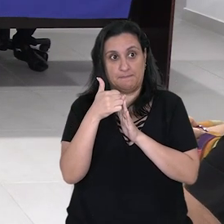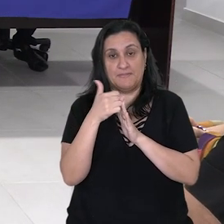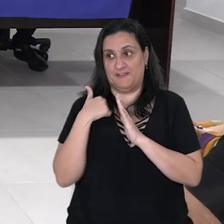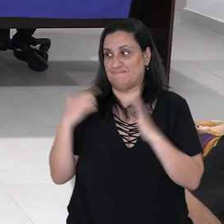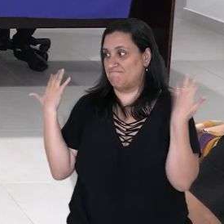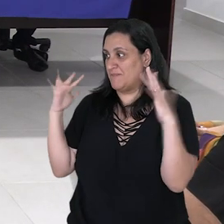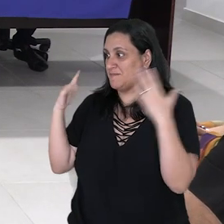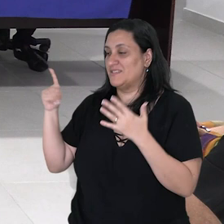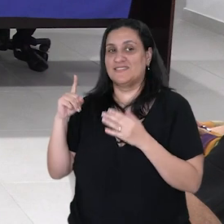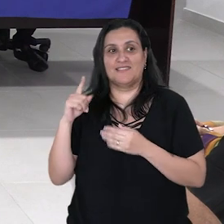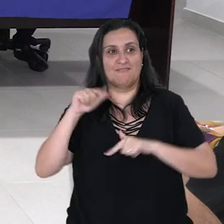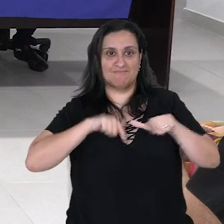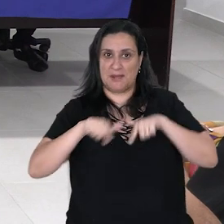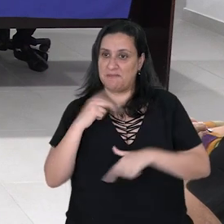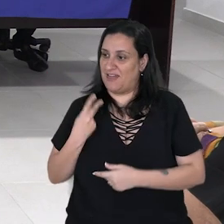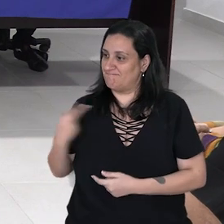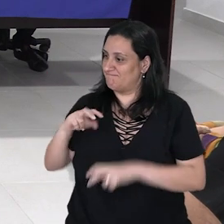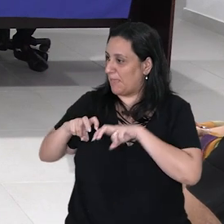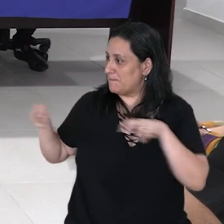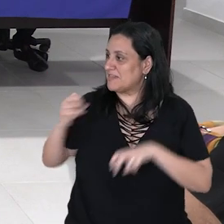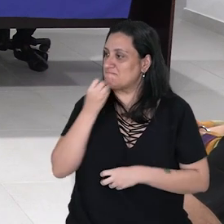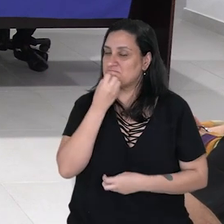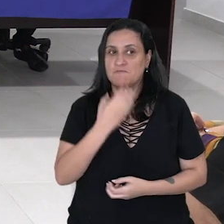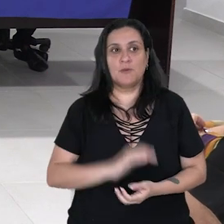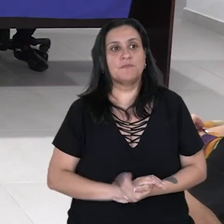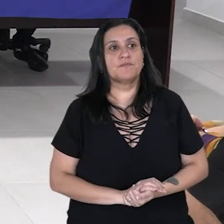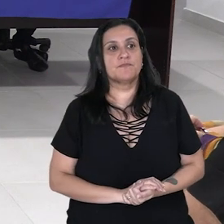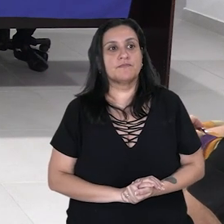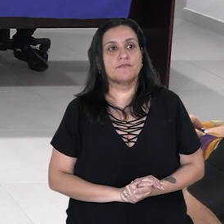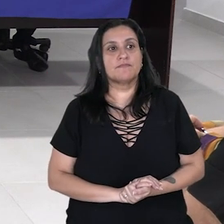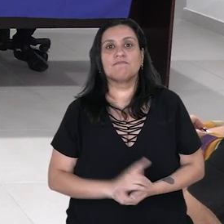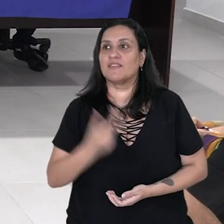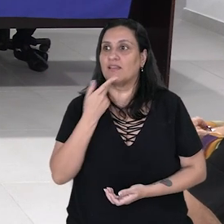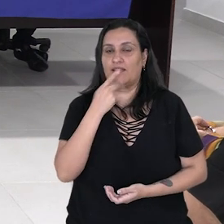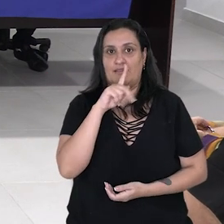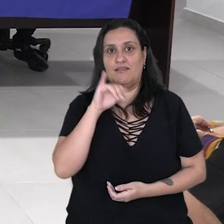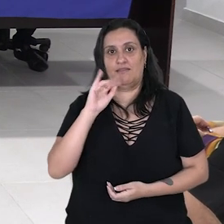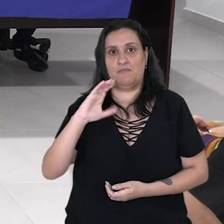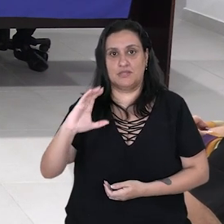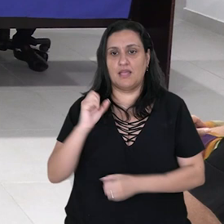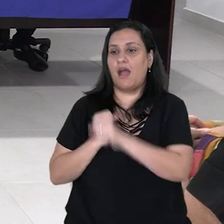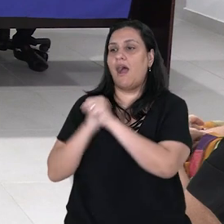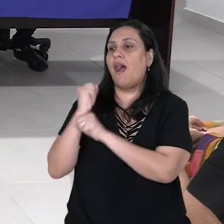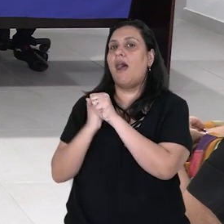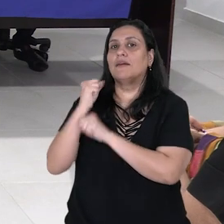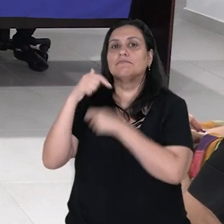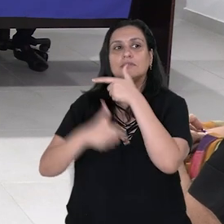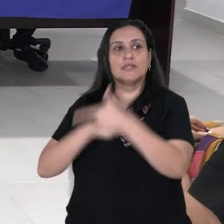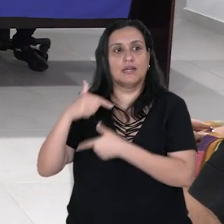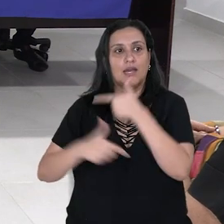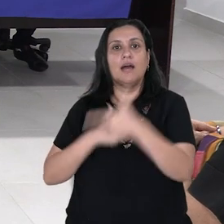trabalho do Instituto Benjamin Constant, né? Centenário, e um trabalho